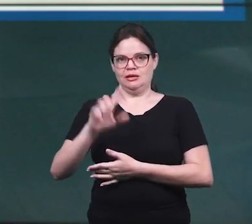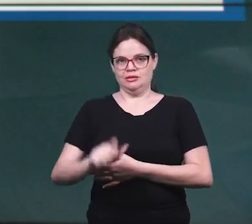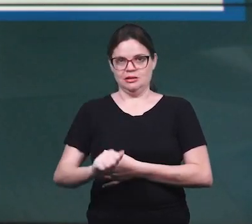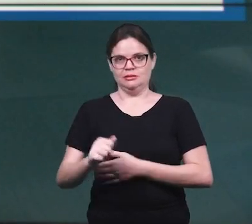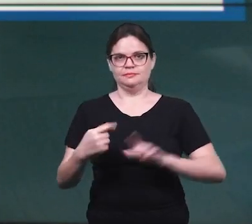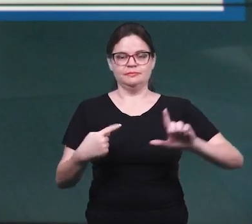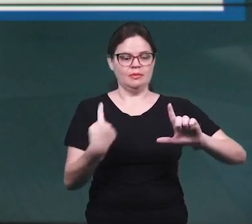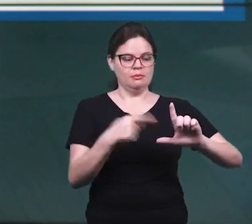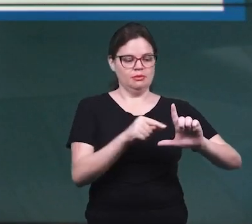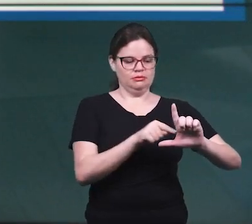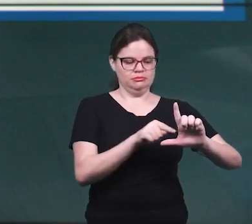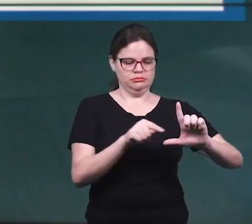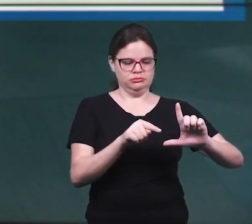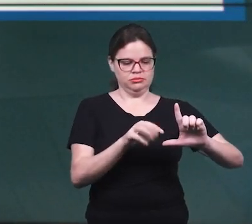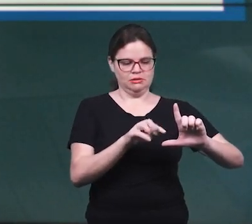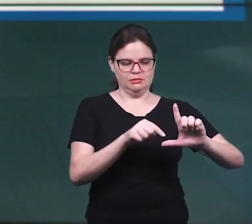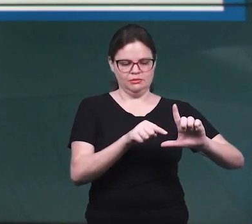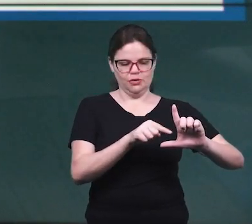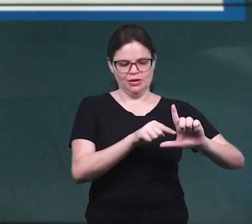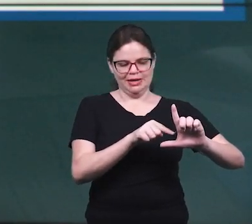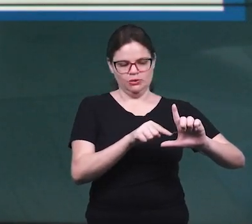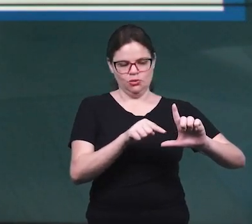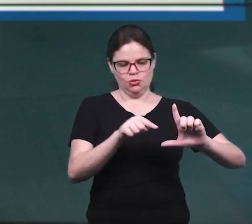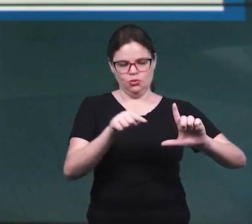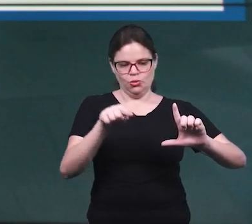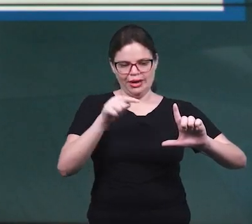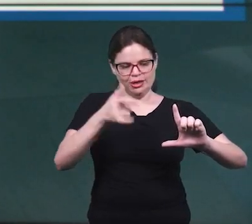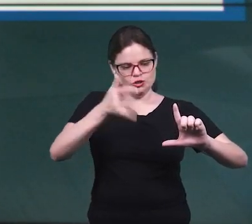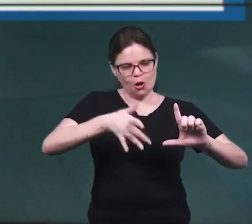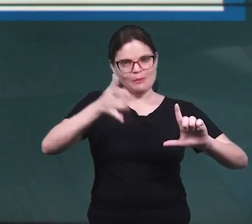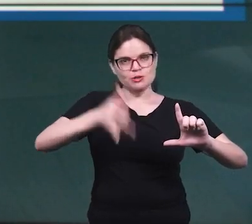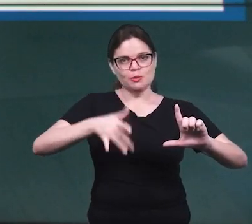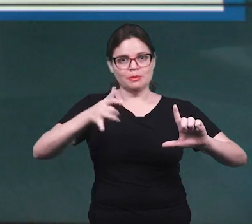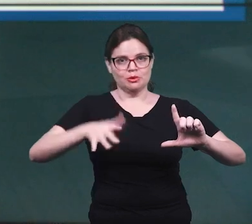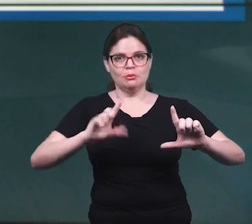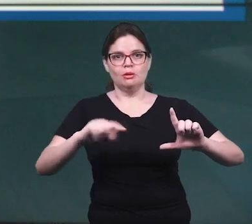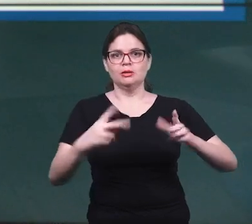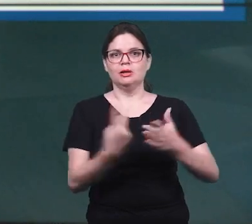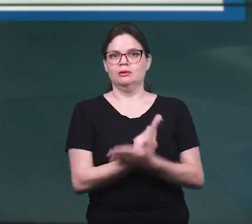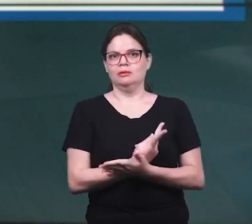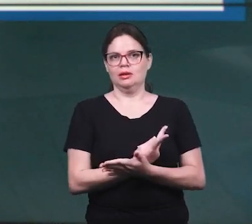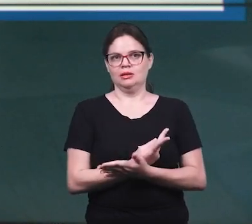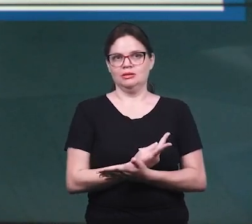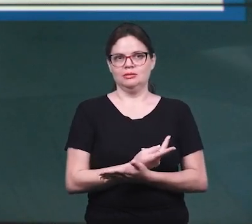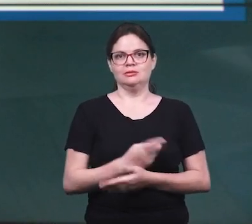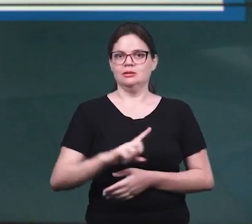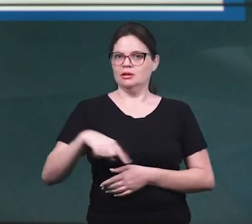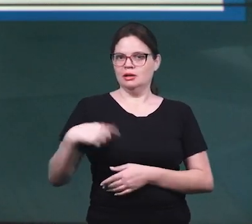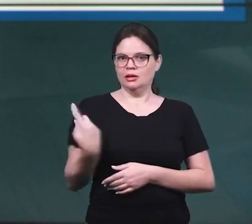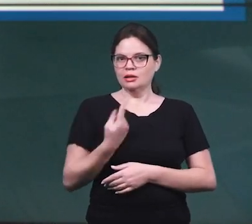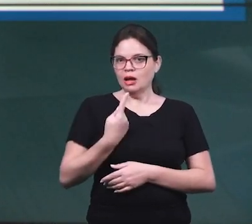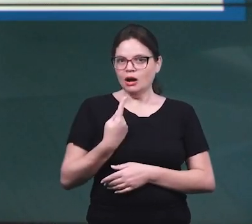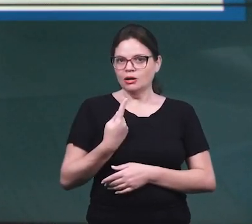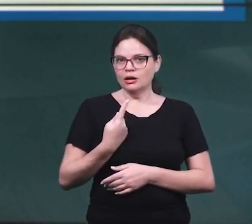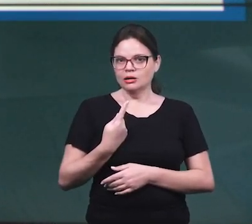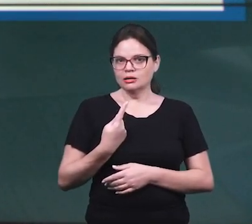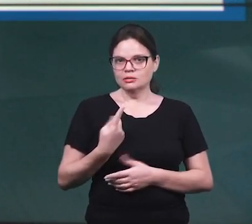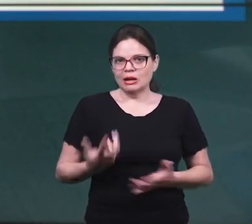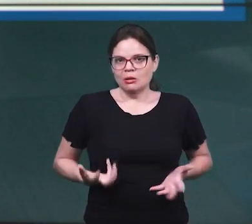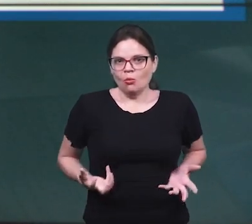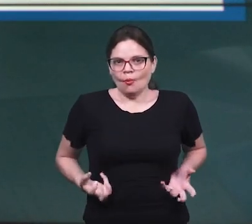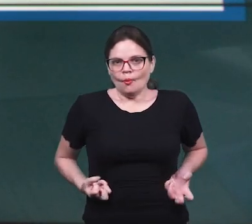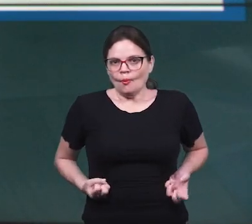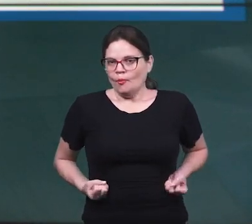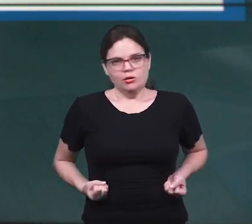sobrar. Mas acontece que, afinal, ninguém é de ferro, não é isso que a gente diz? E